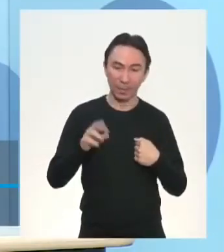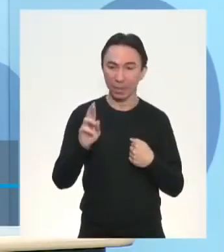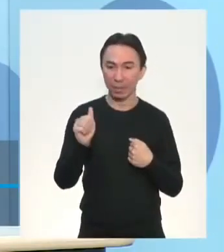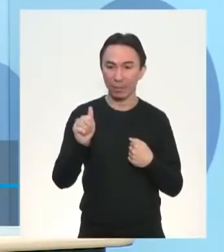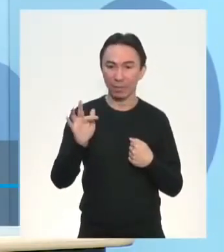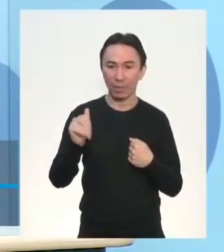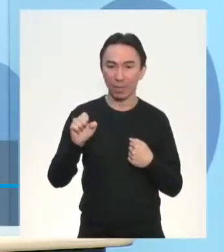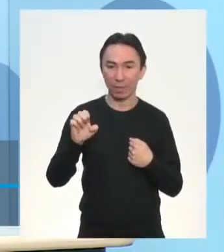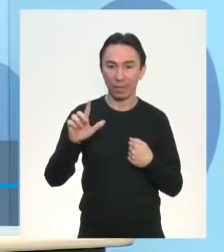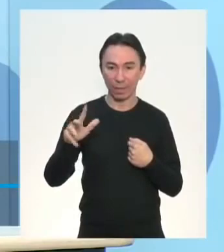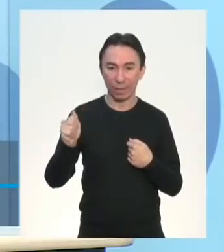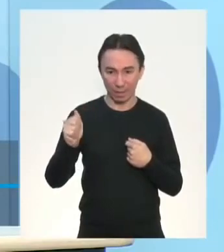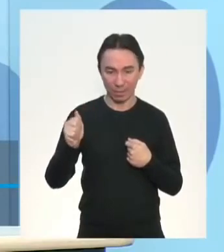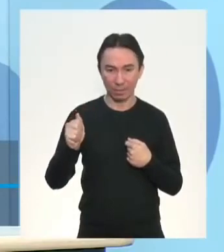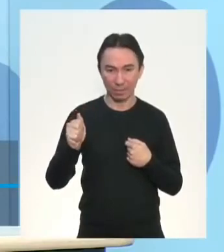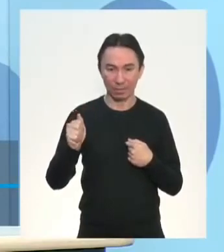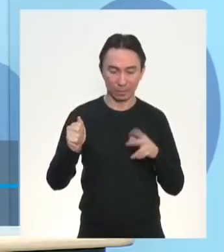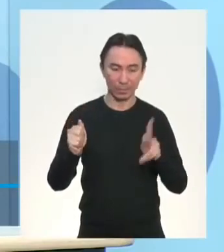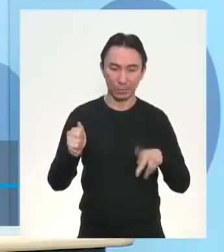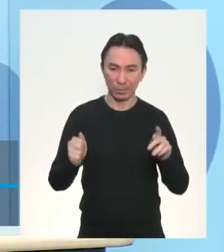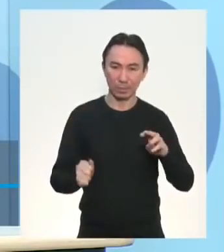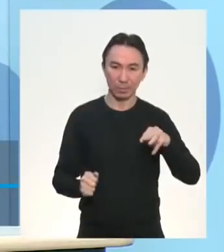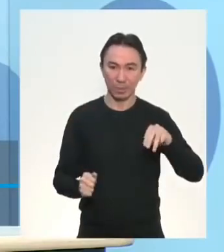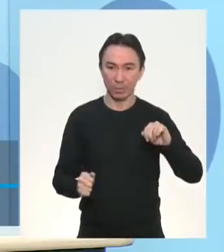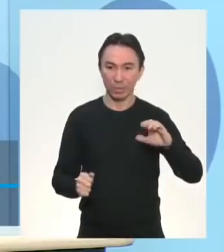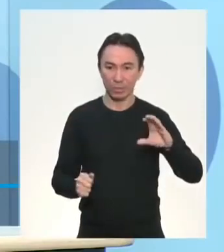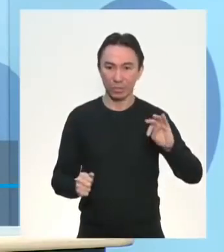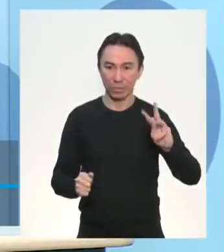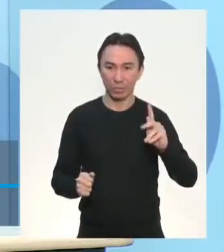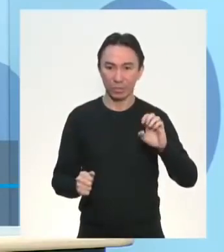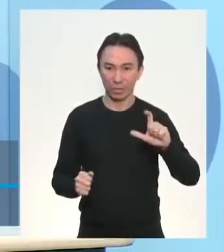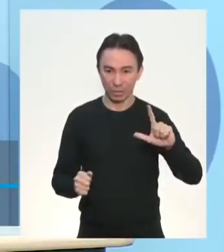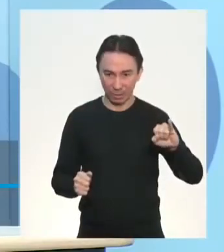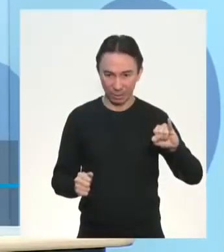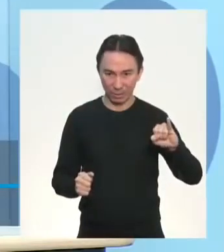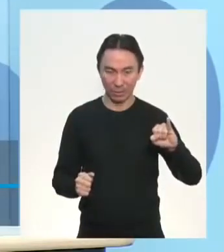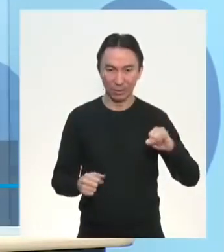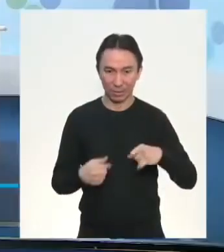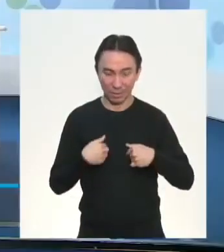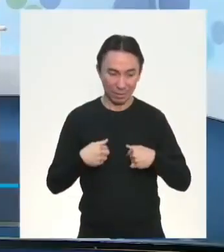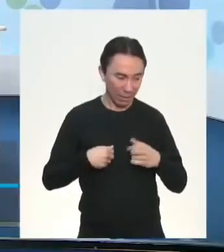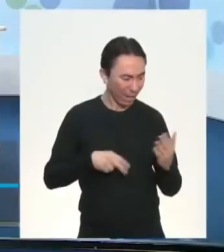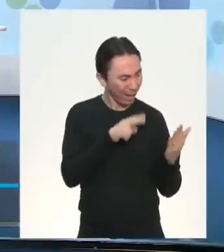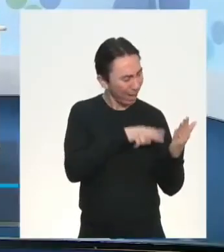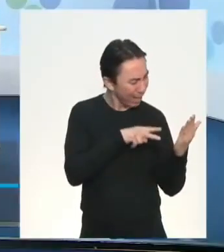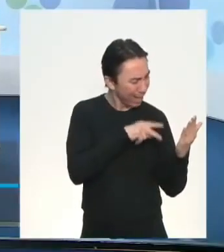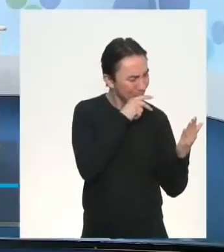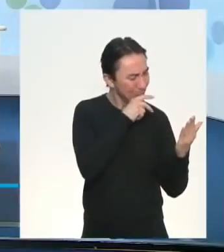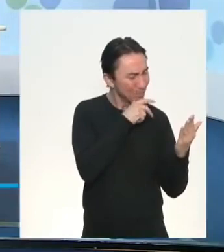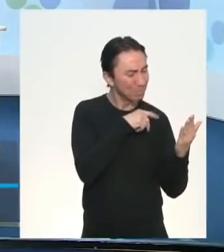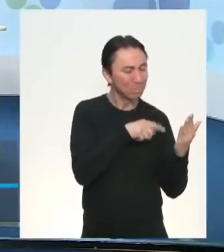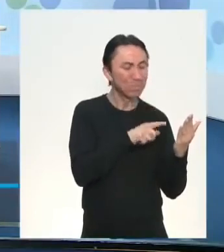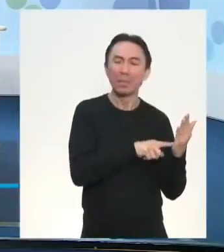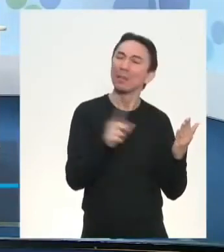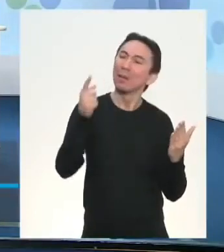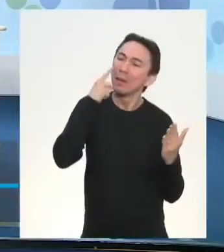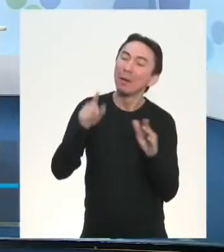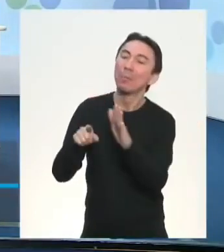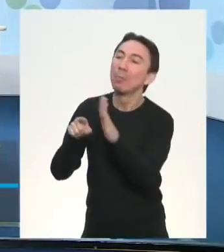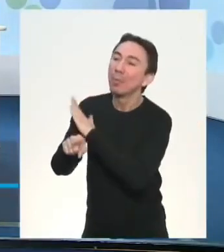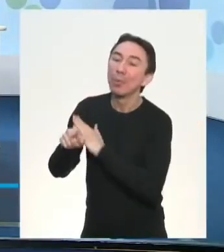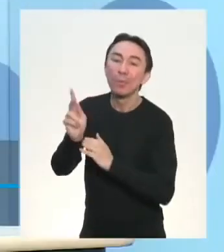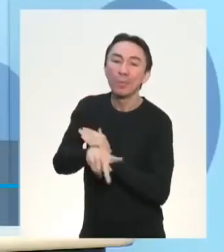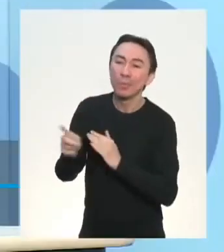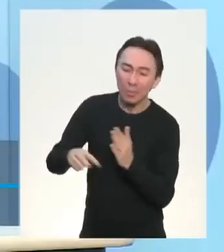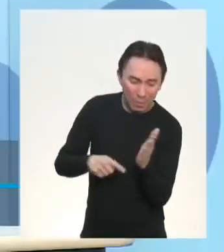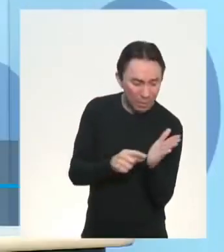Rafaela. Da Pro Michele, deve ser. Eu termino de ler e depois pergunto para a professora o que significa a palavra. Uhum. A gente